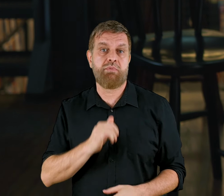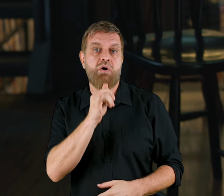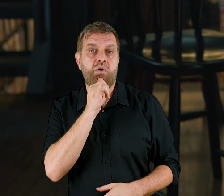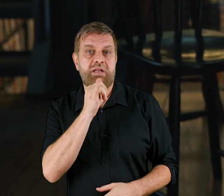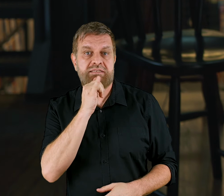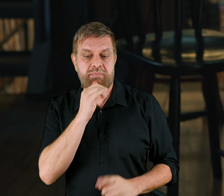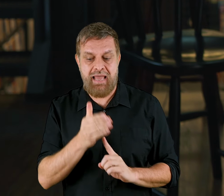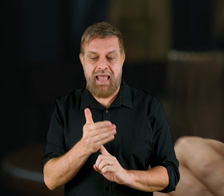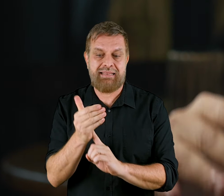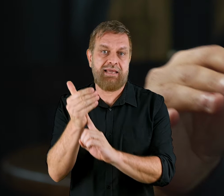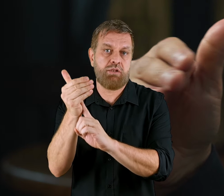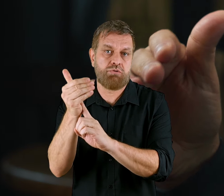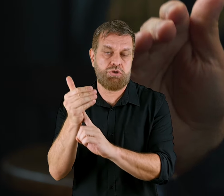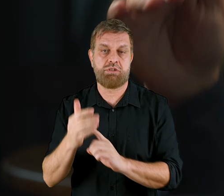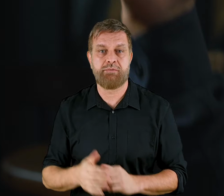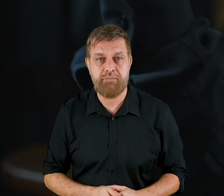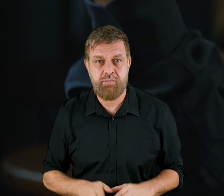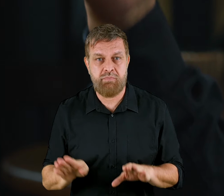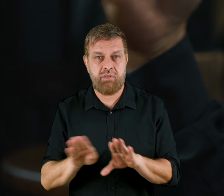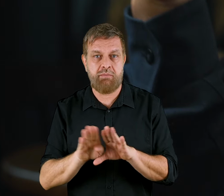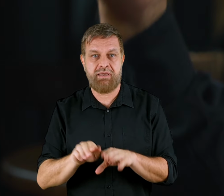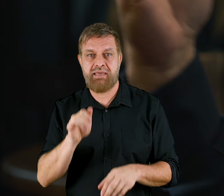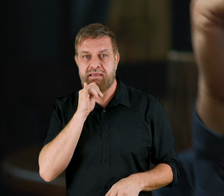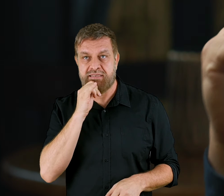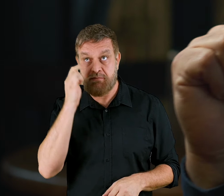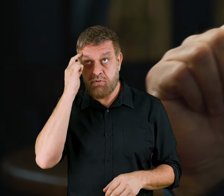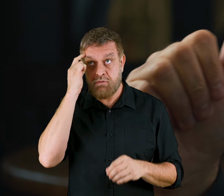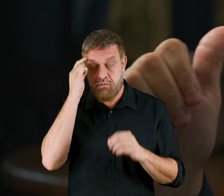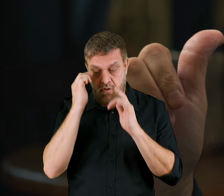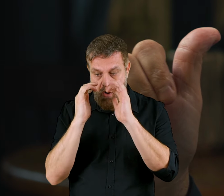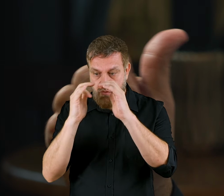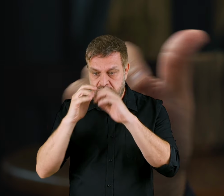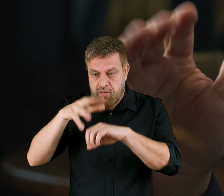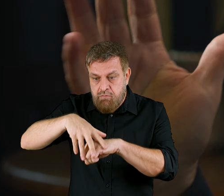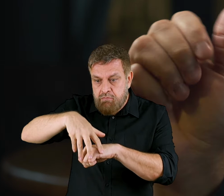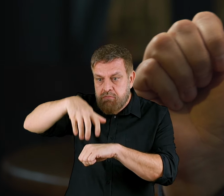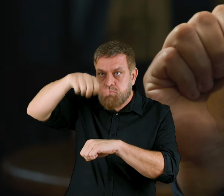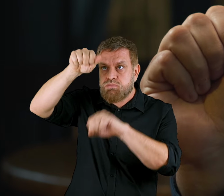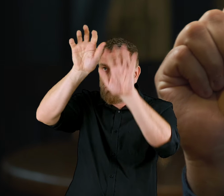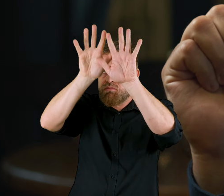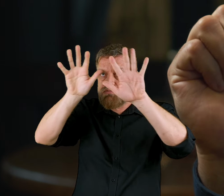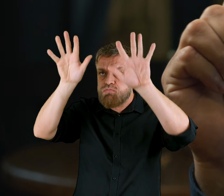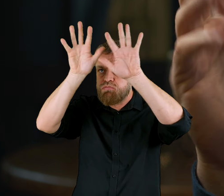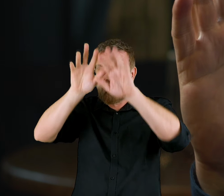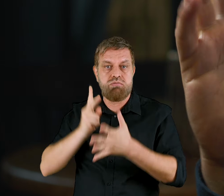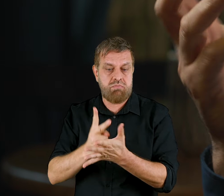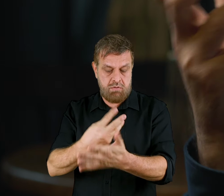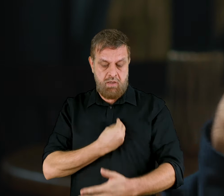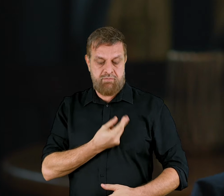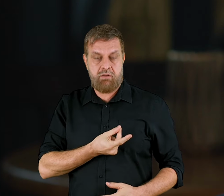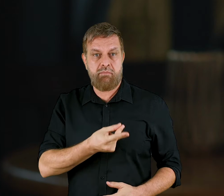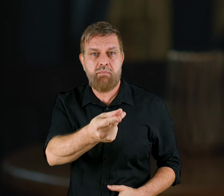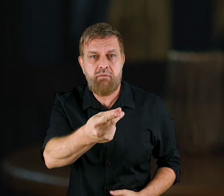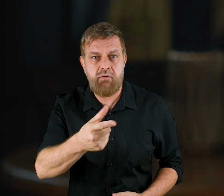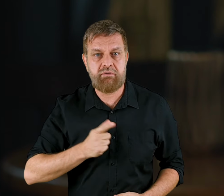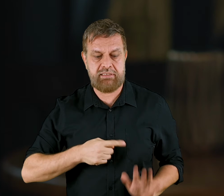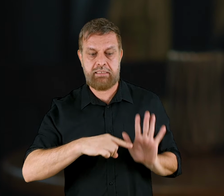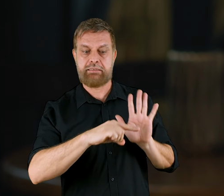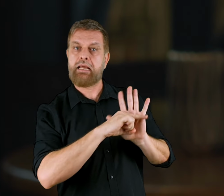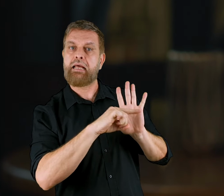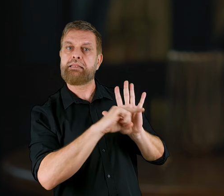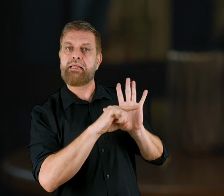alta tecnologia. Então, você fazer um upload do seu cérebro para você continuar vivendo dentro de uma nuvem. Ora, então, na verdade, você está